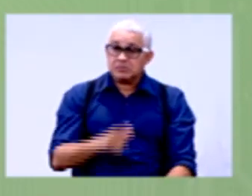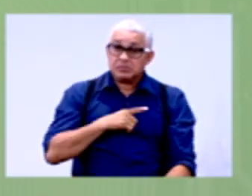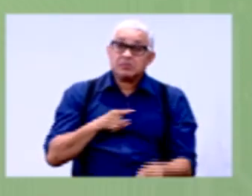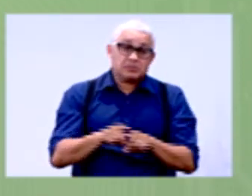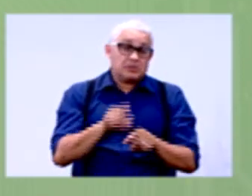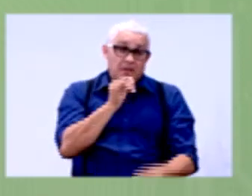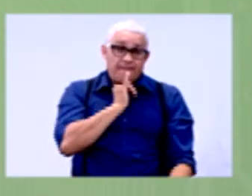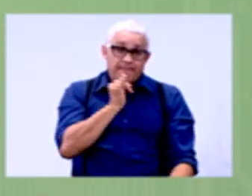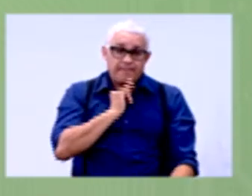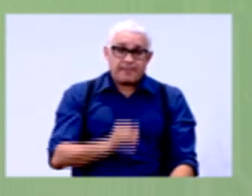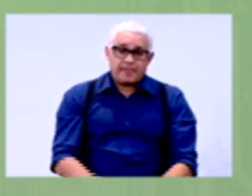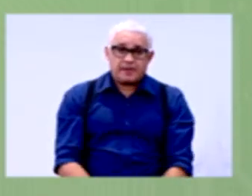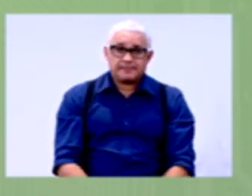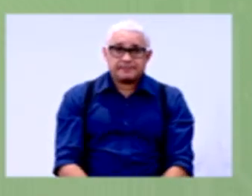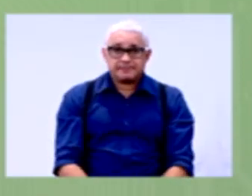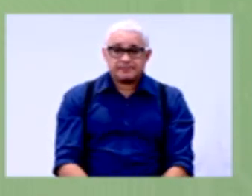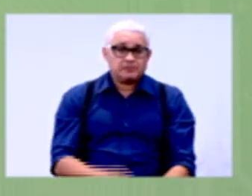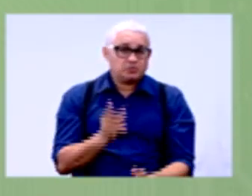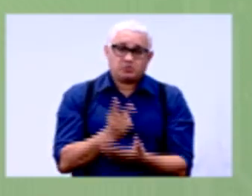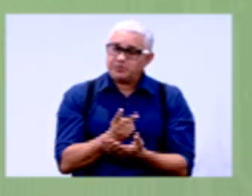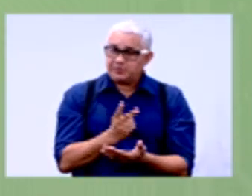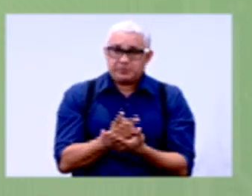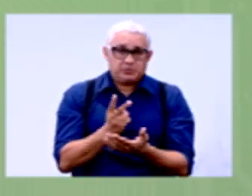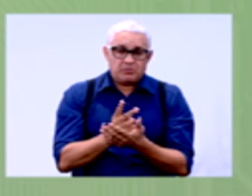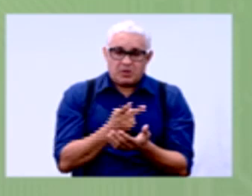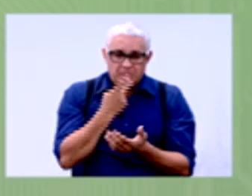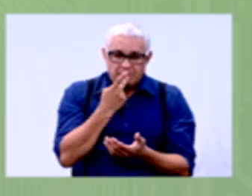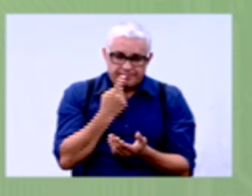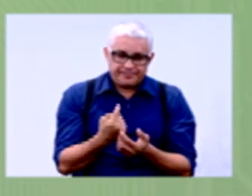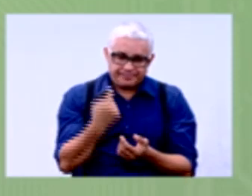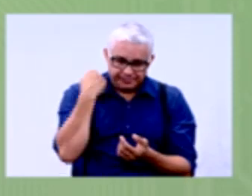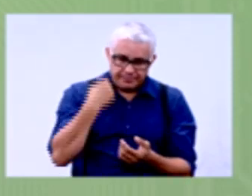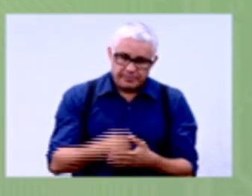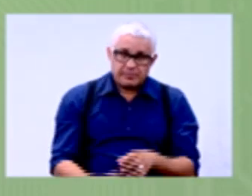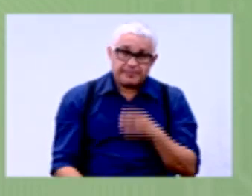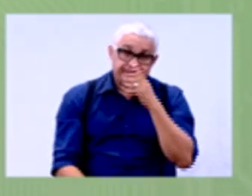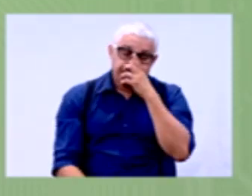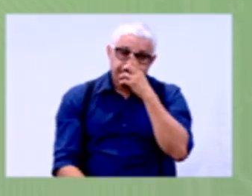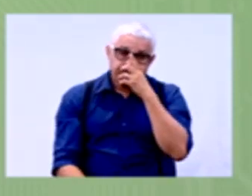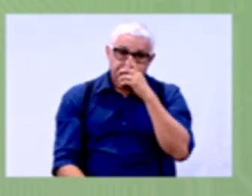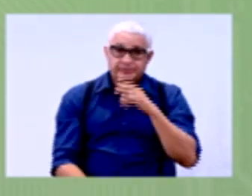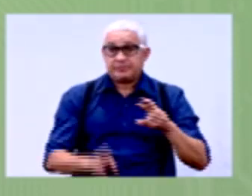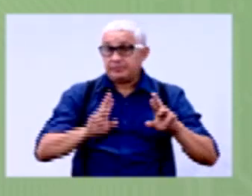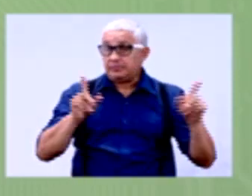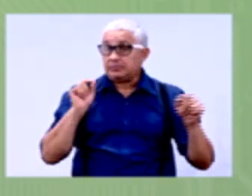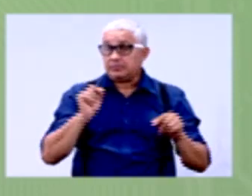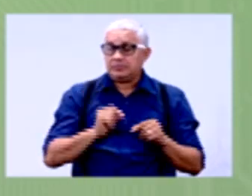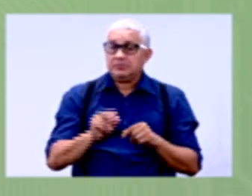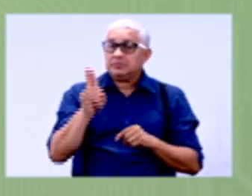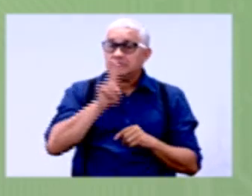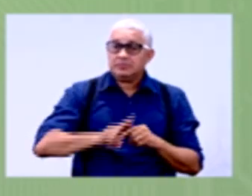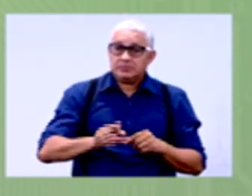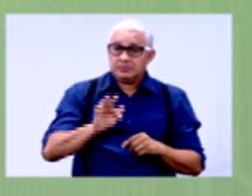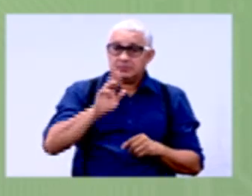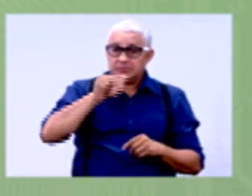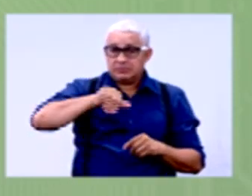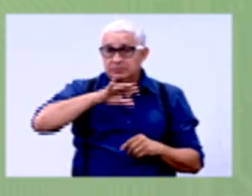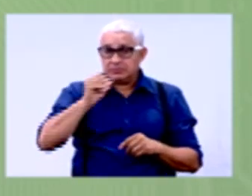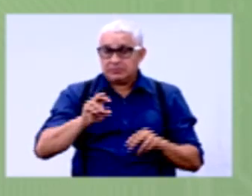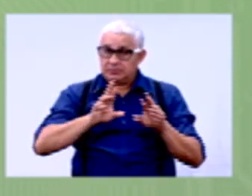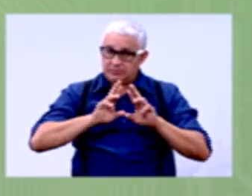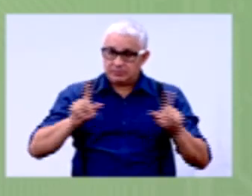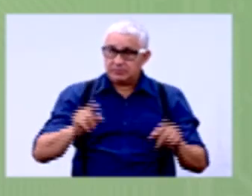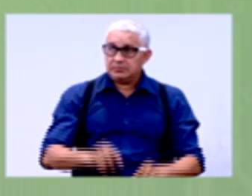um exemplo, basicamente, mesma coisa que falamos anteriormente, certo? A diferença é que nós vamos usar uma função